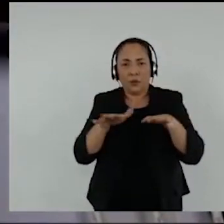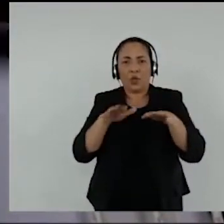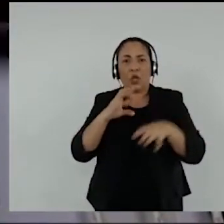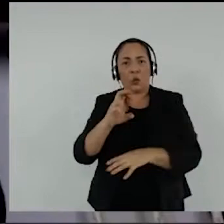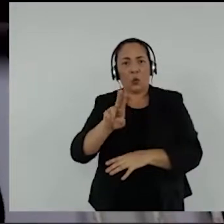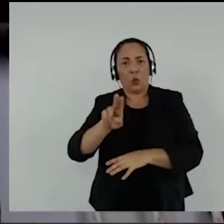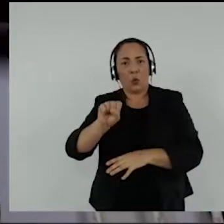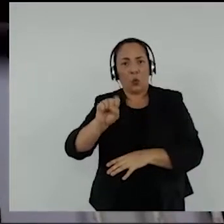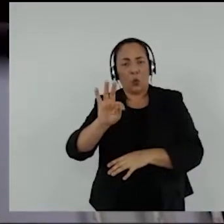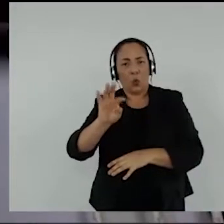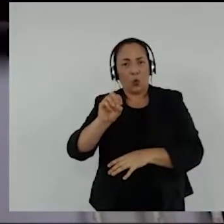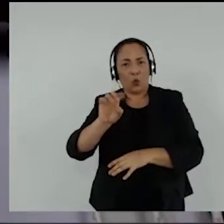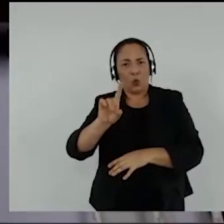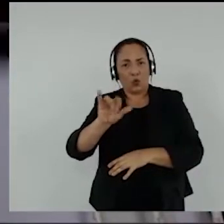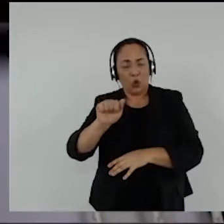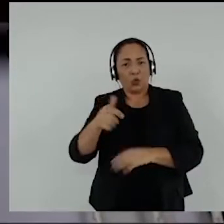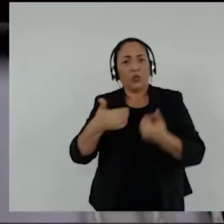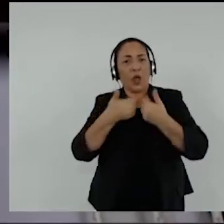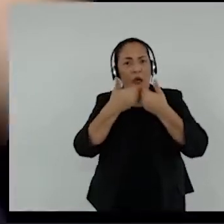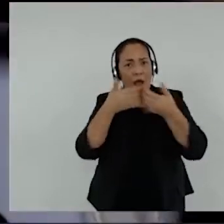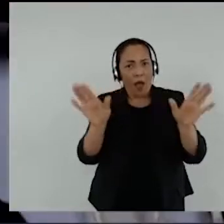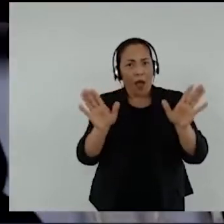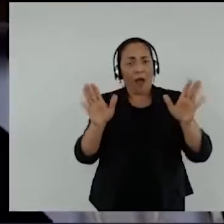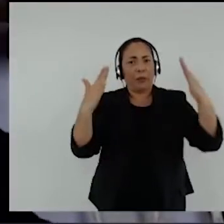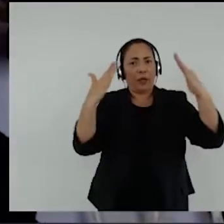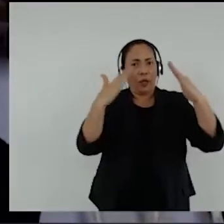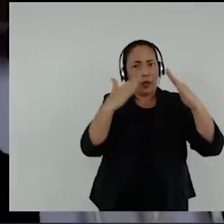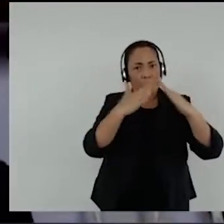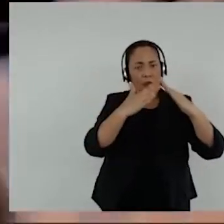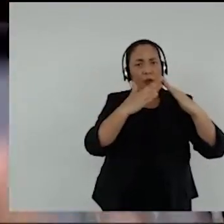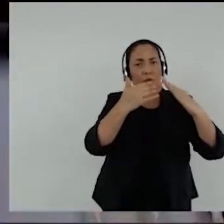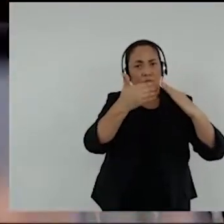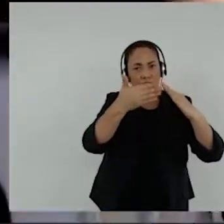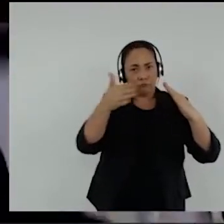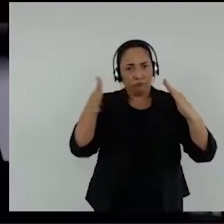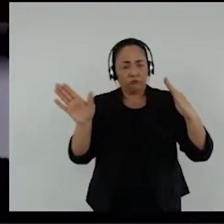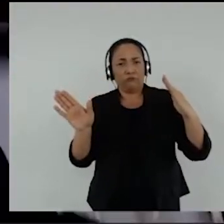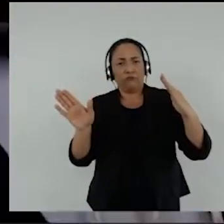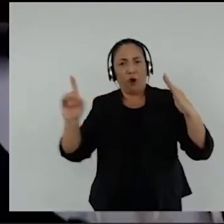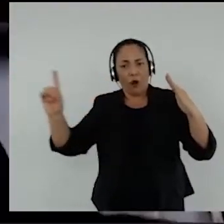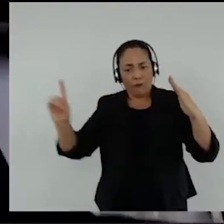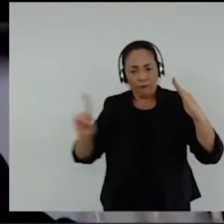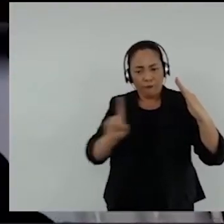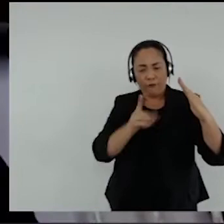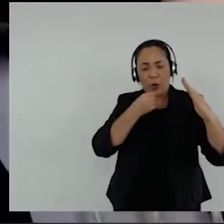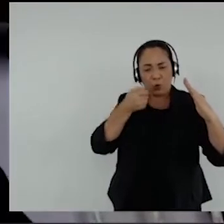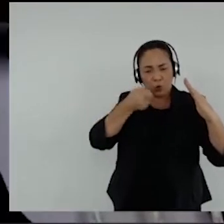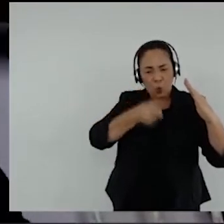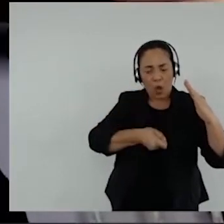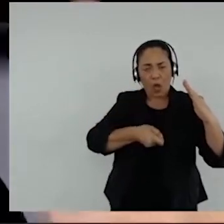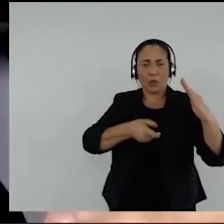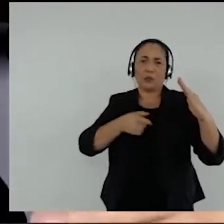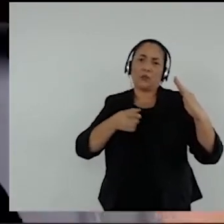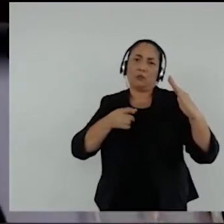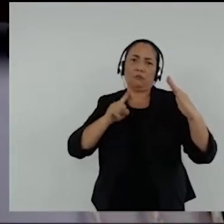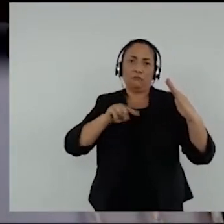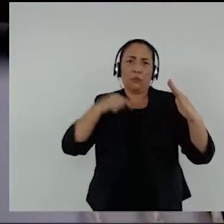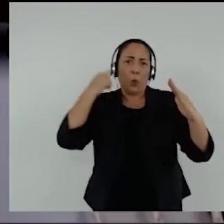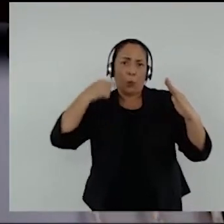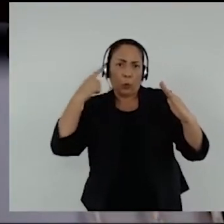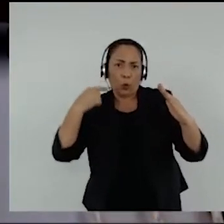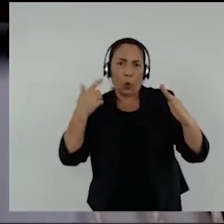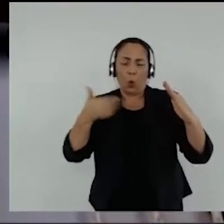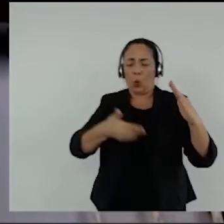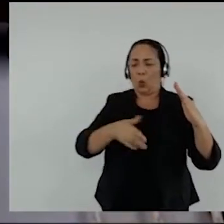abertura do fórum com segurança, para que houvesse só um juiz ali, ou que houvesse, né, o juiz e o promotor numa distância, o réu numa distância,